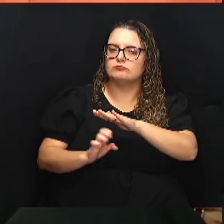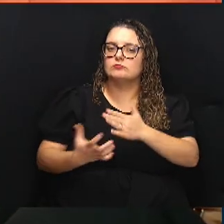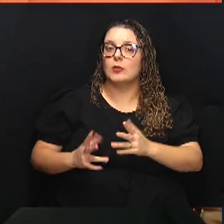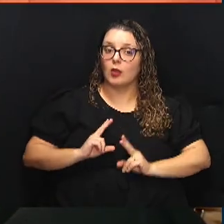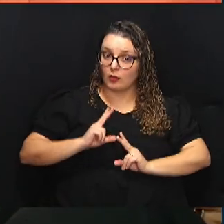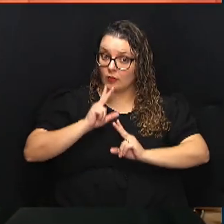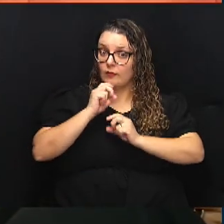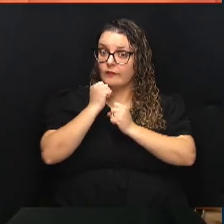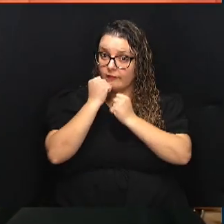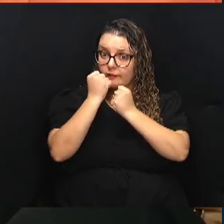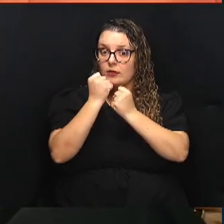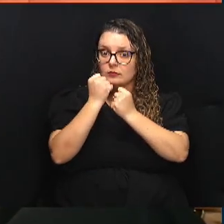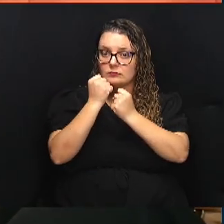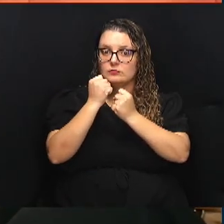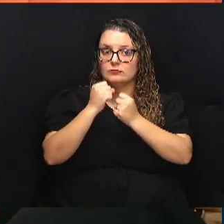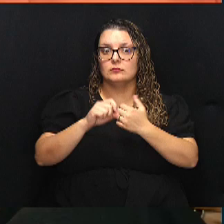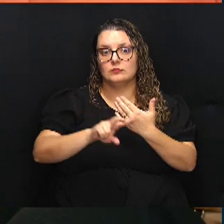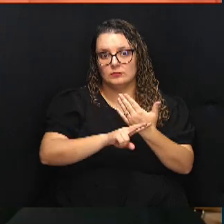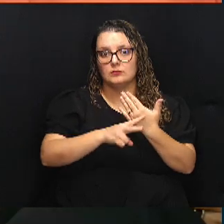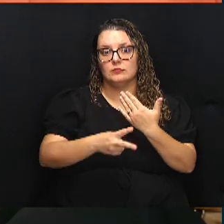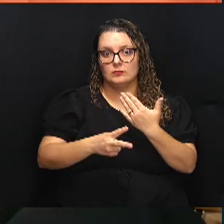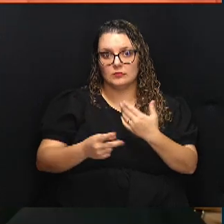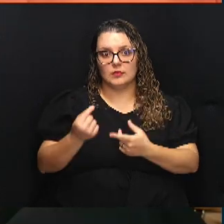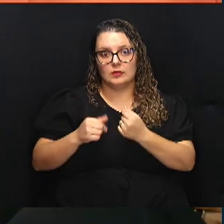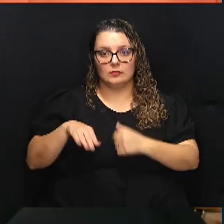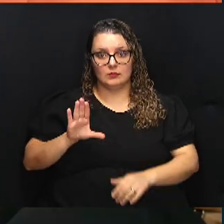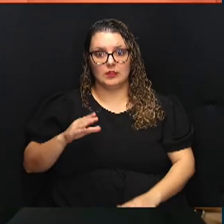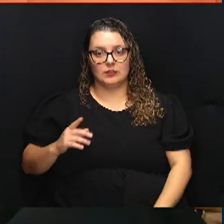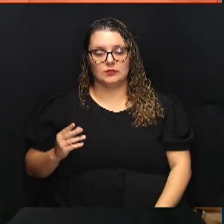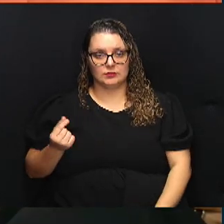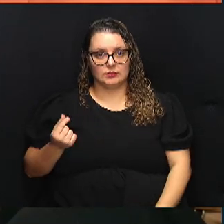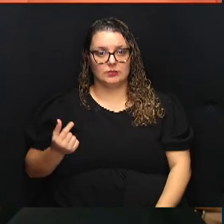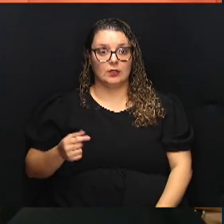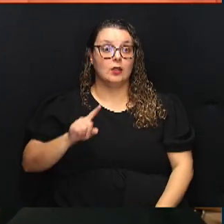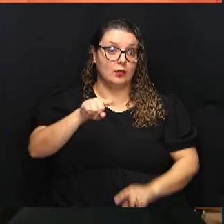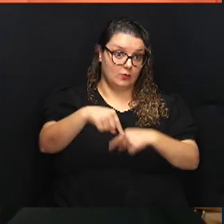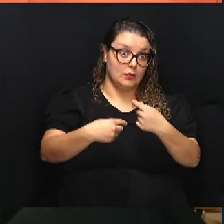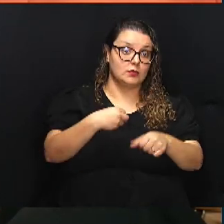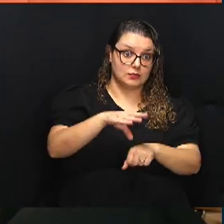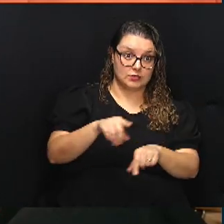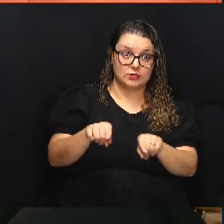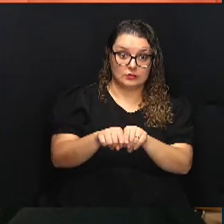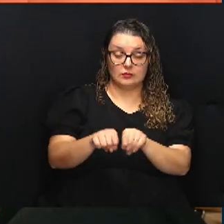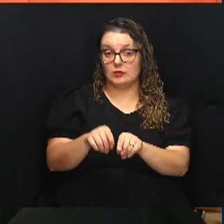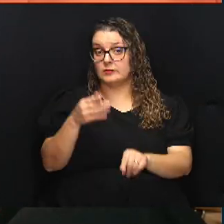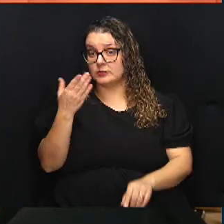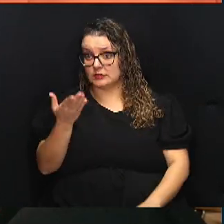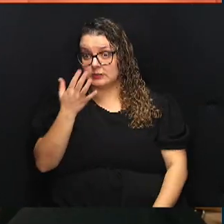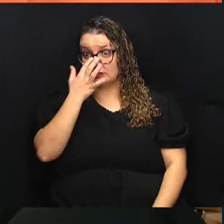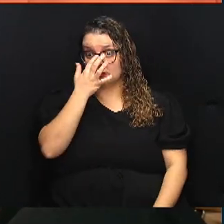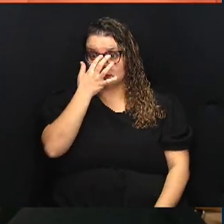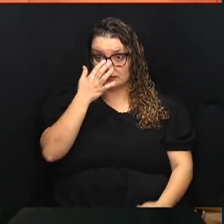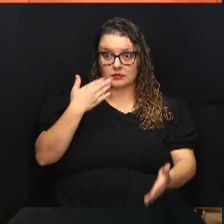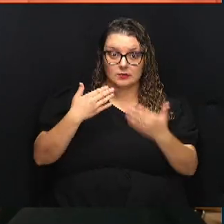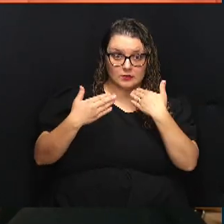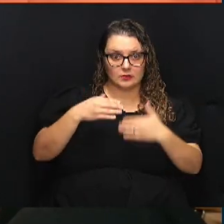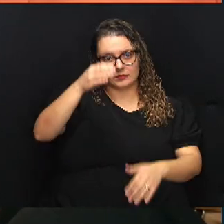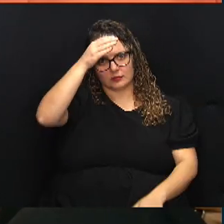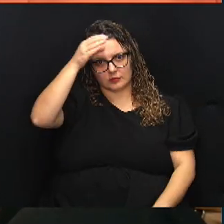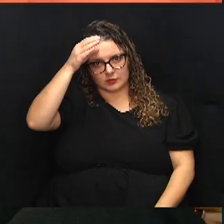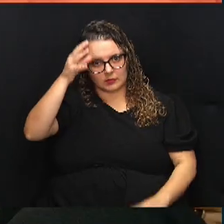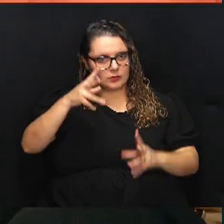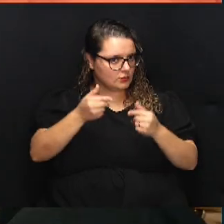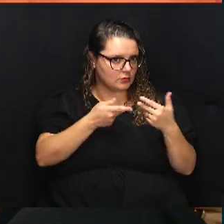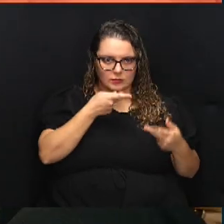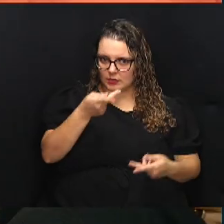força e, consequentemente, ganhe mais dinheiro. Uma outra dica que eu acho interessante é, além de você conversar com seu cliente, tudo isso que ela